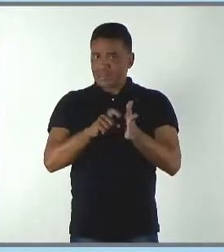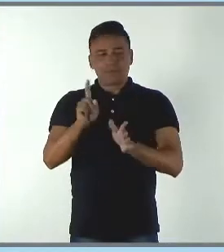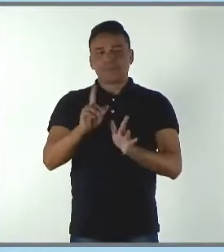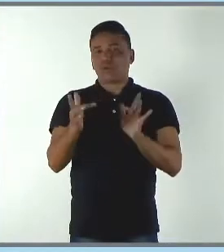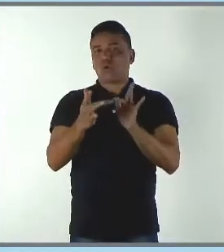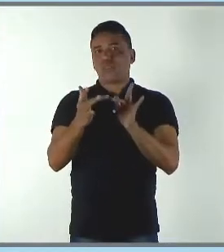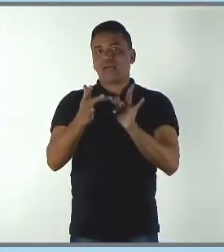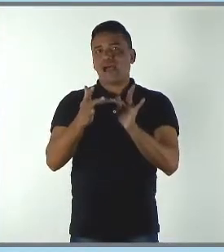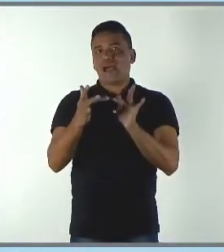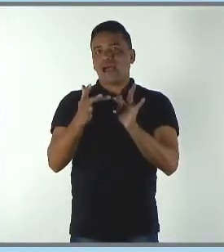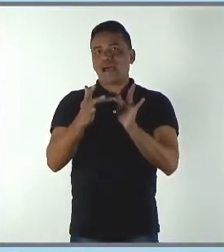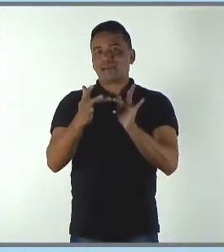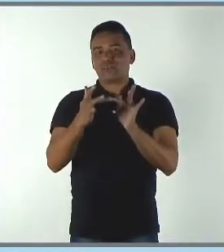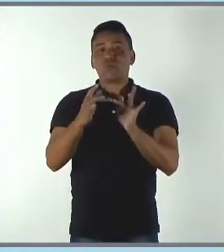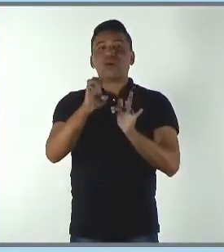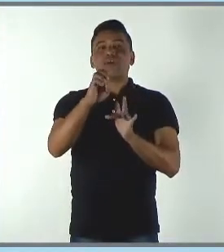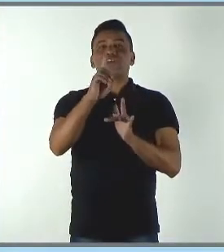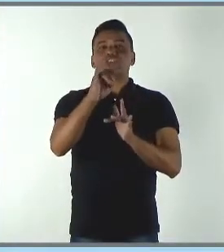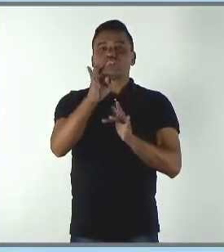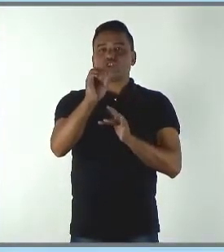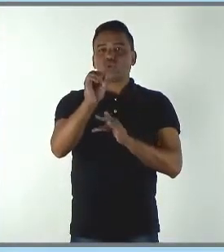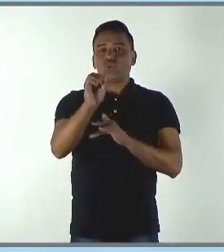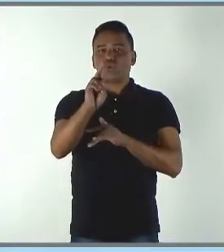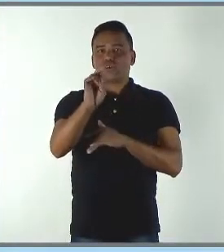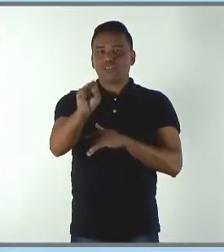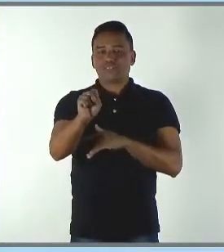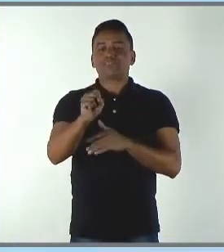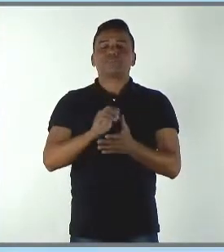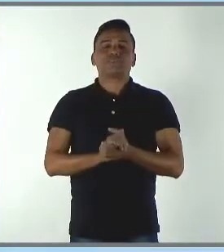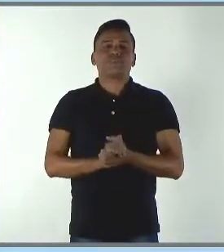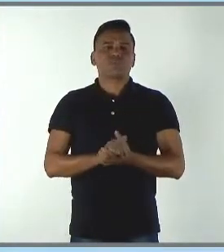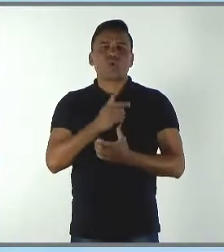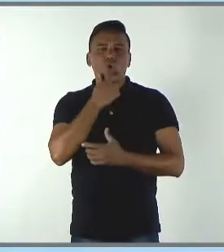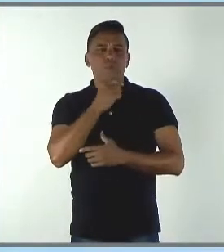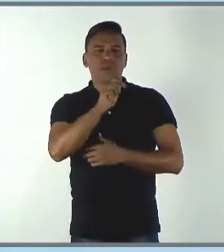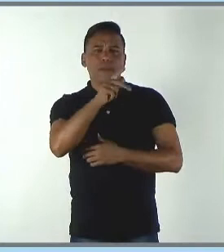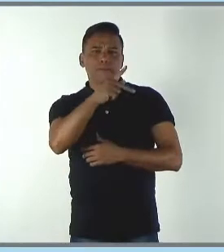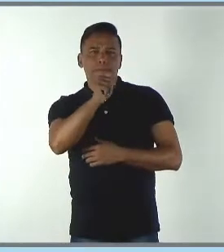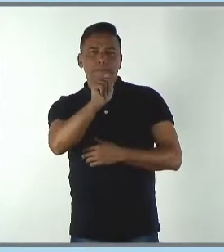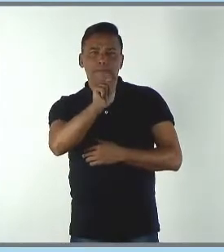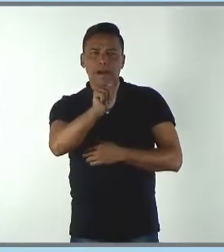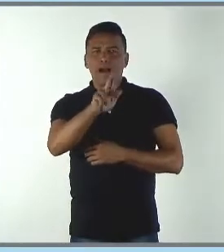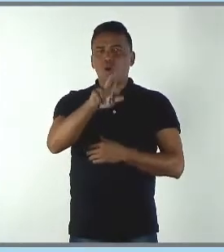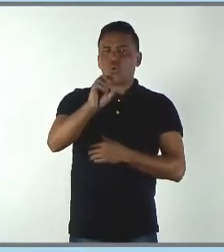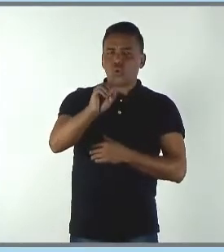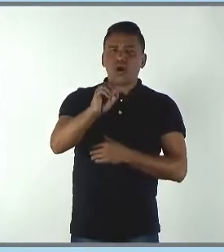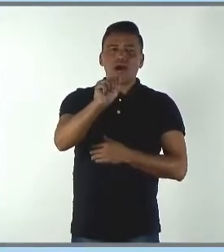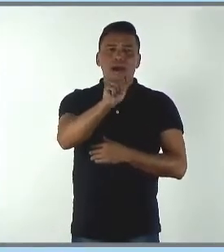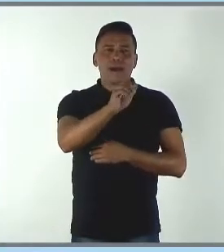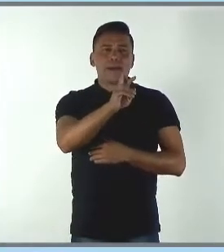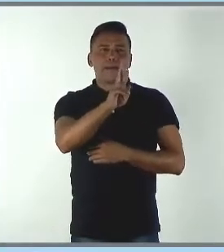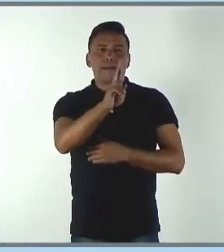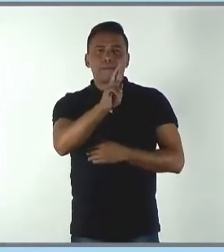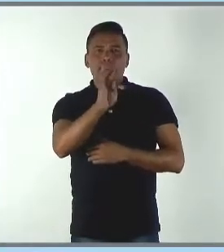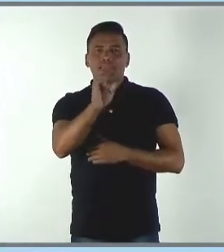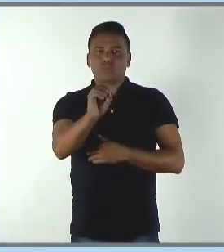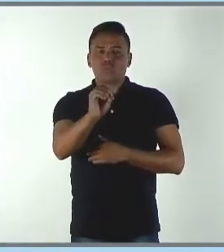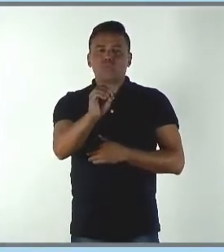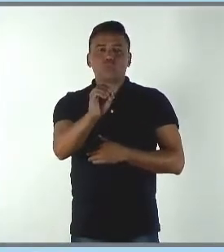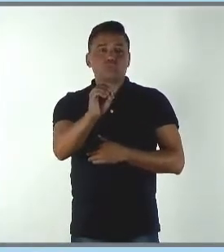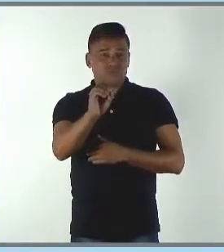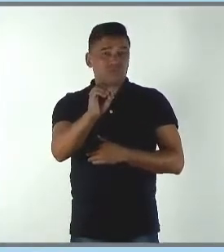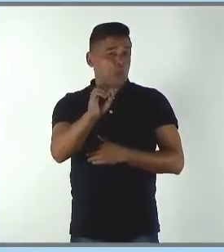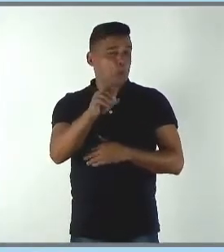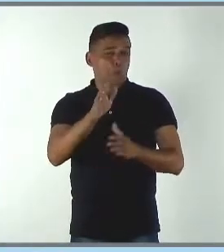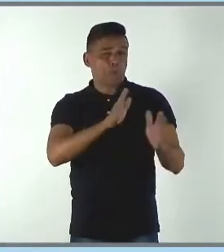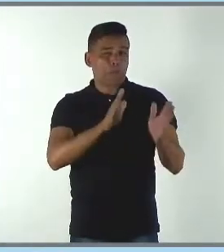editores. Paula Brito publicava, para vocês terem uma ideia, na corte brasileira, ainda no período da